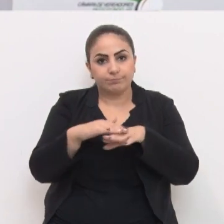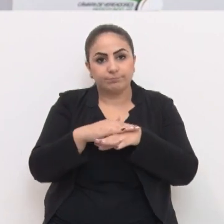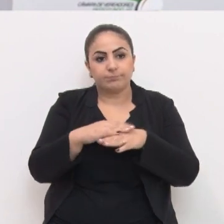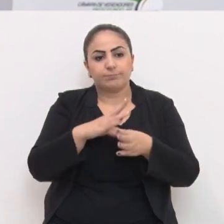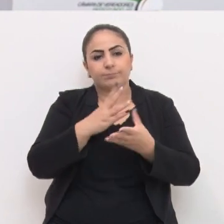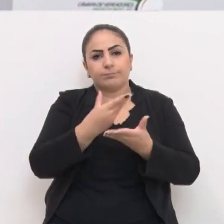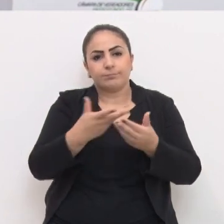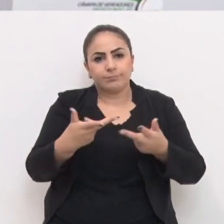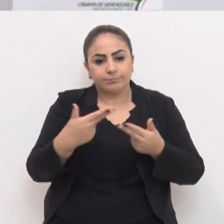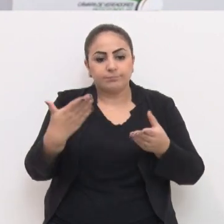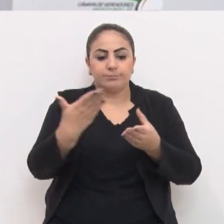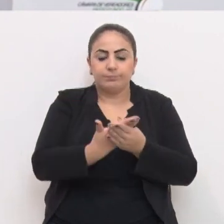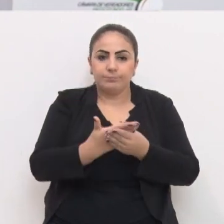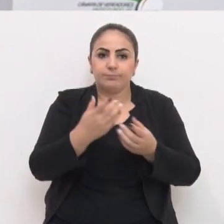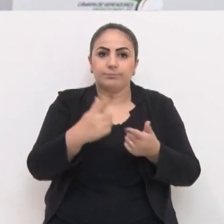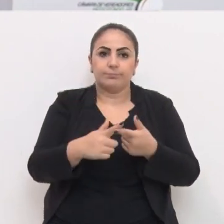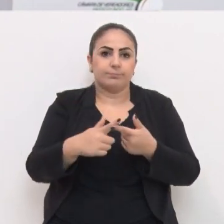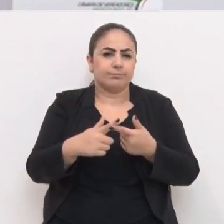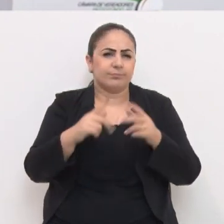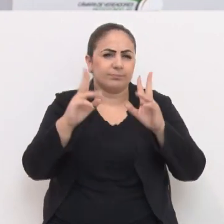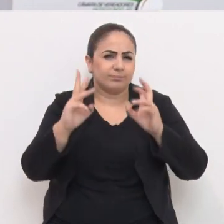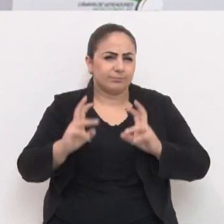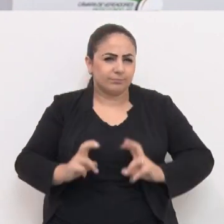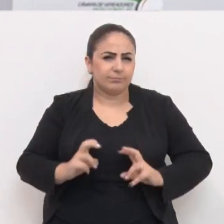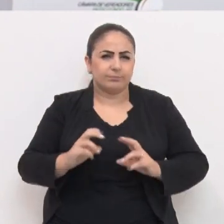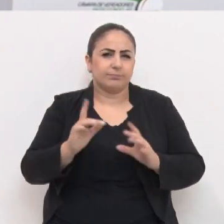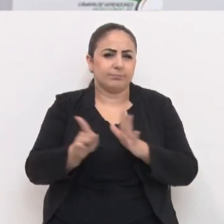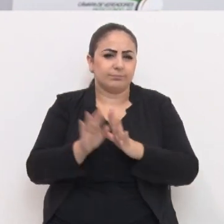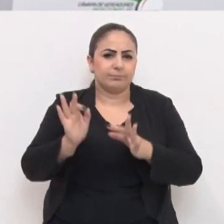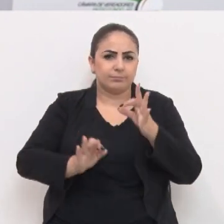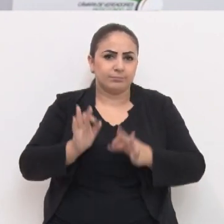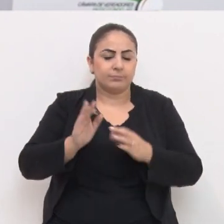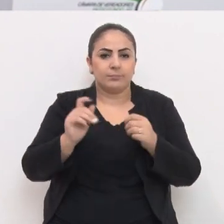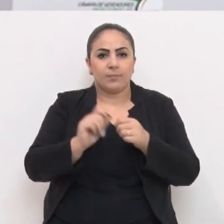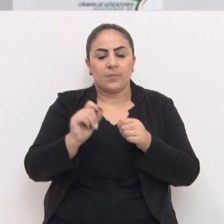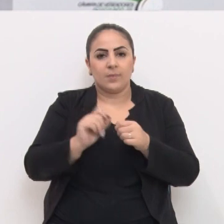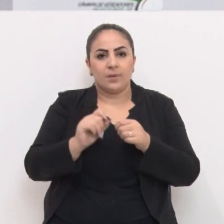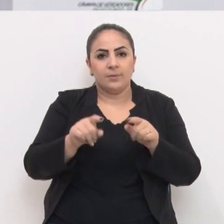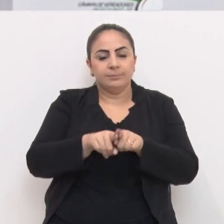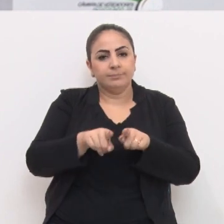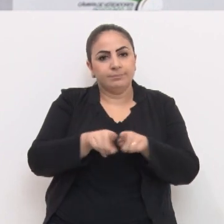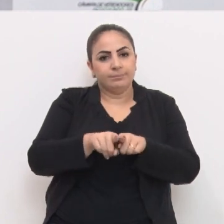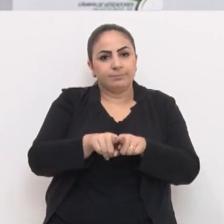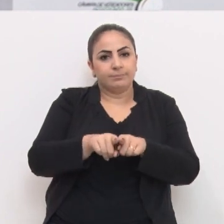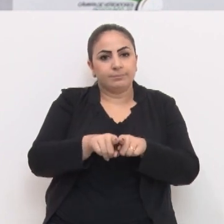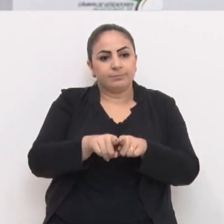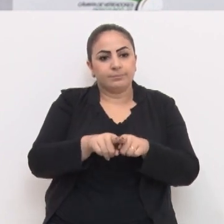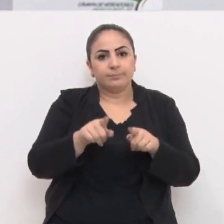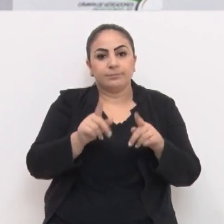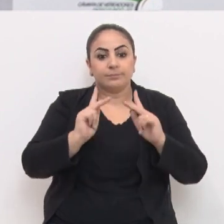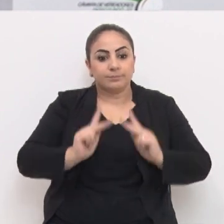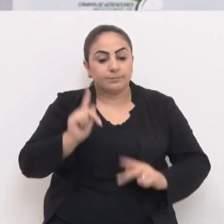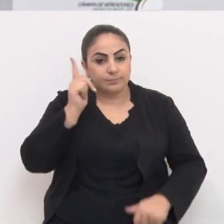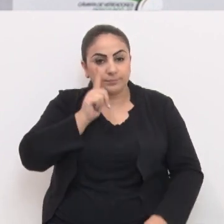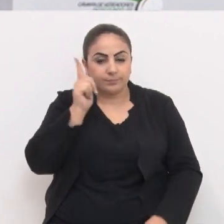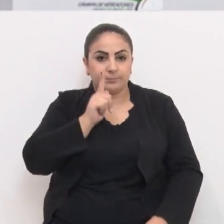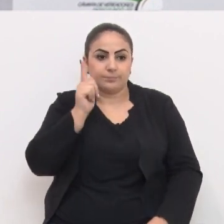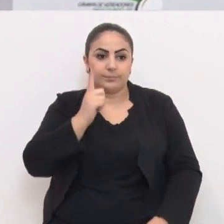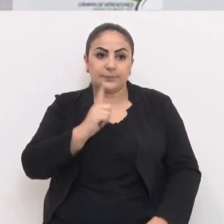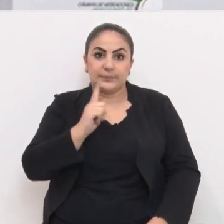de casos, de processos, a questão até mesmo da realização das pessoas poderem ter a